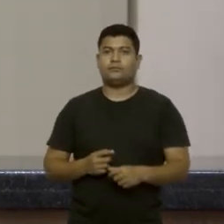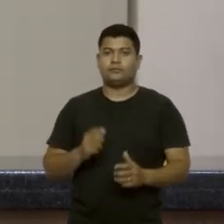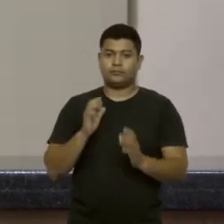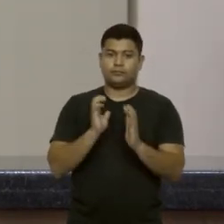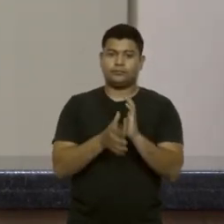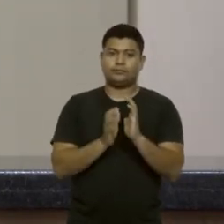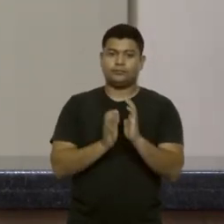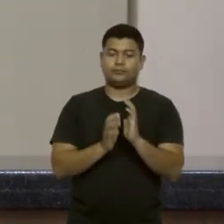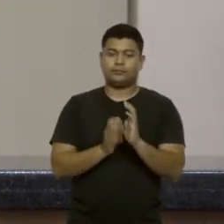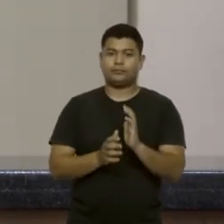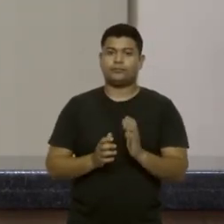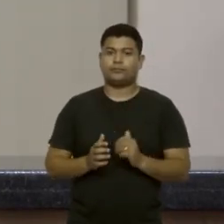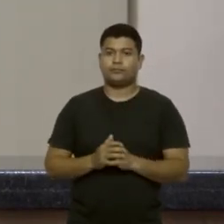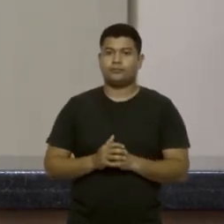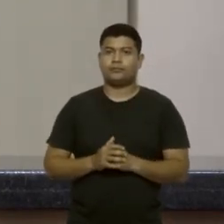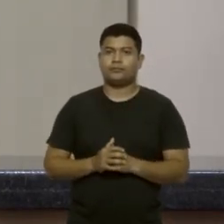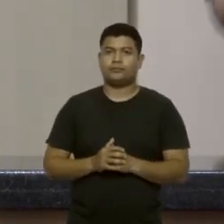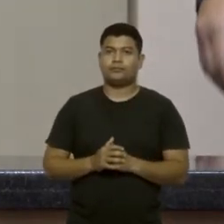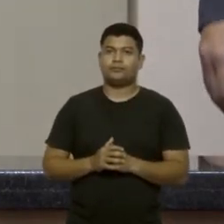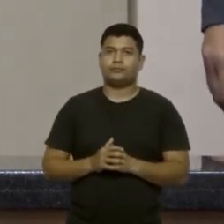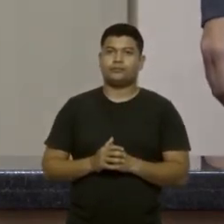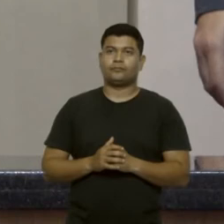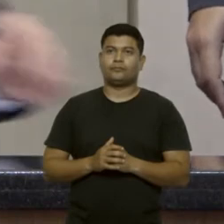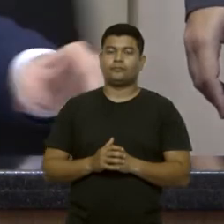partidos políticos.